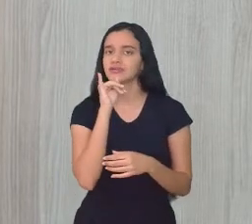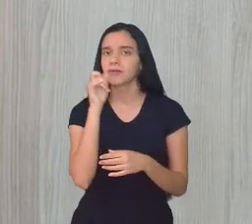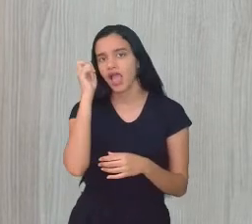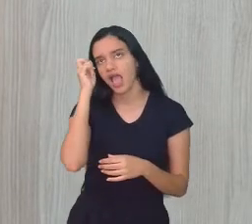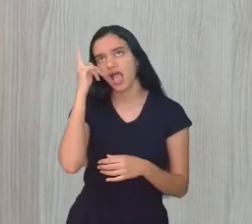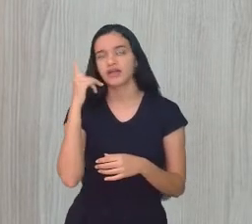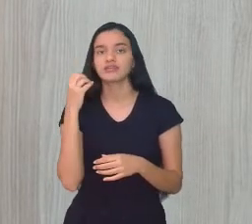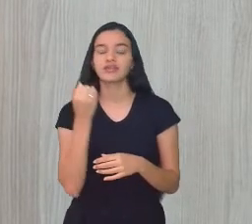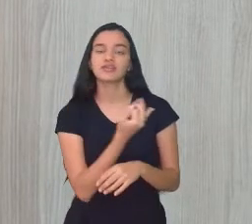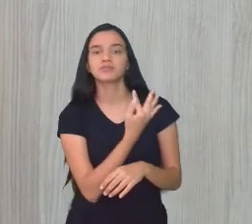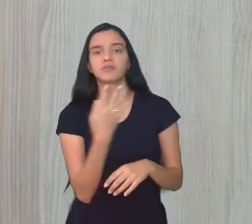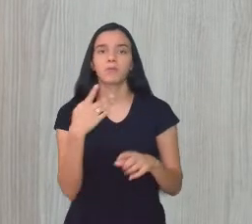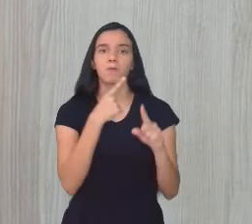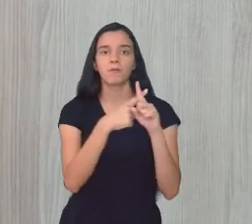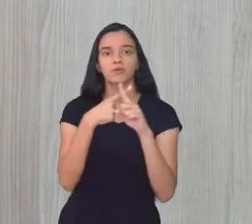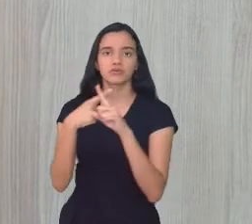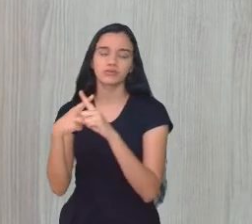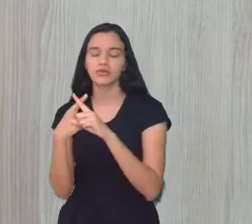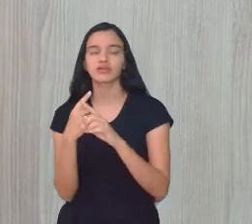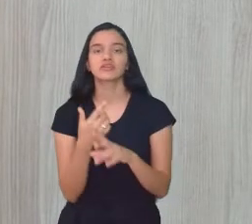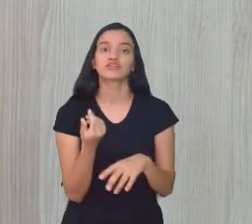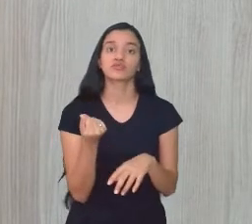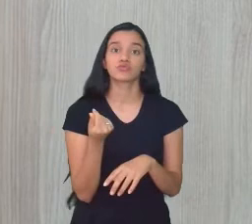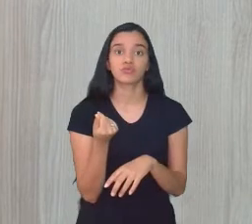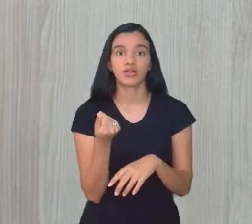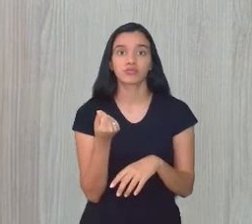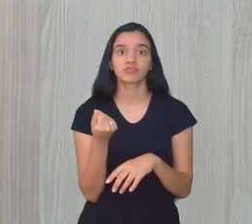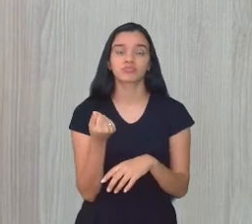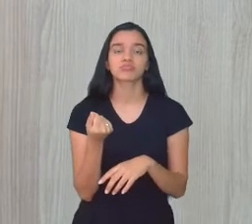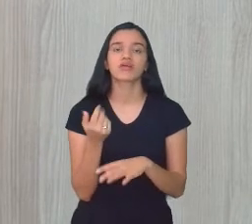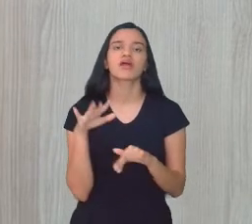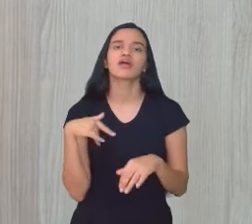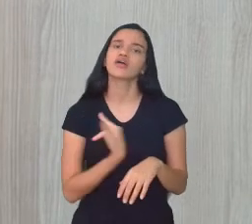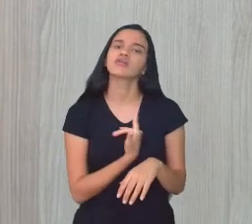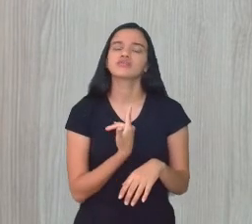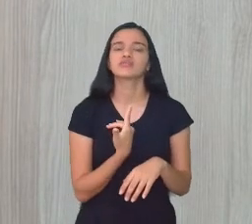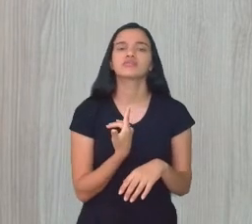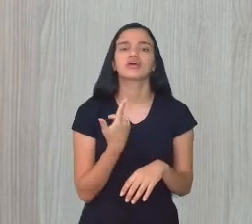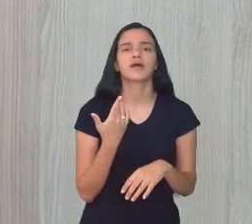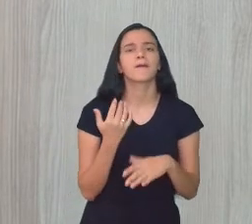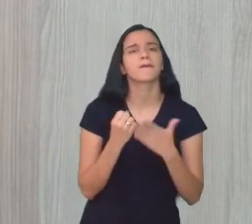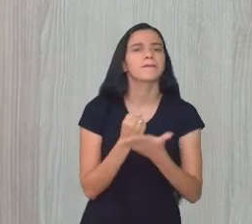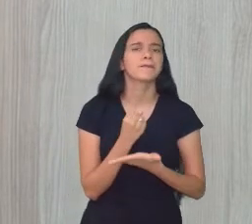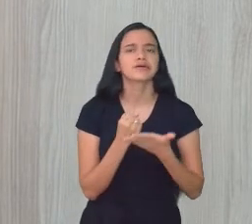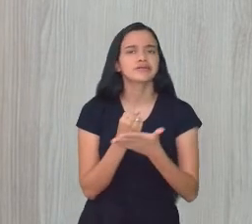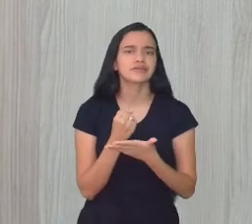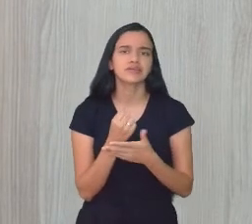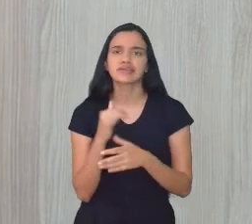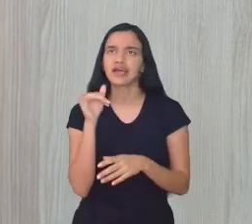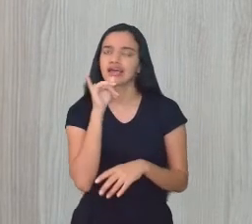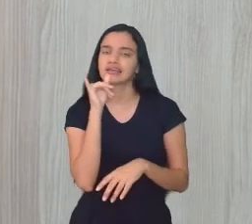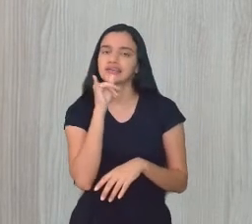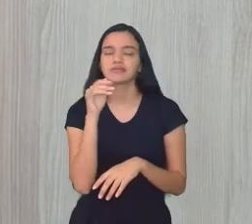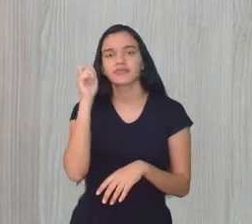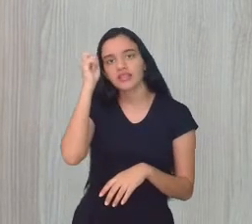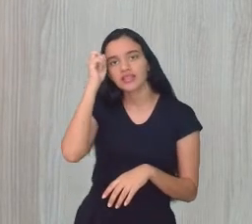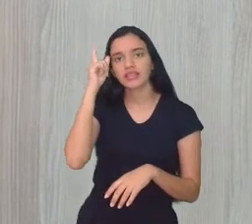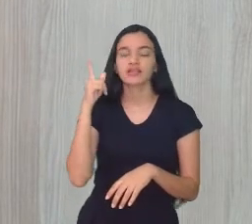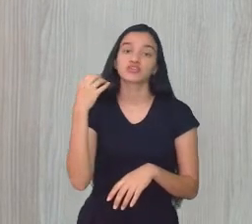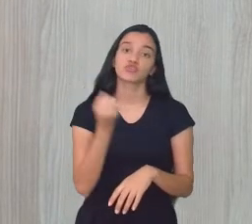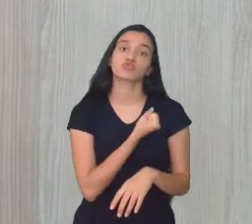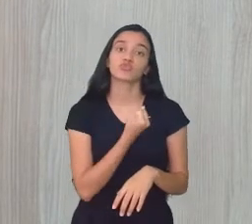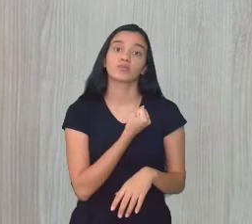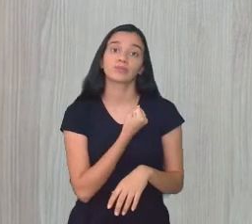de multiplicação desses valores, a gente está basicamente pegando a ideia de sistema de